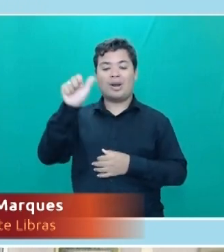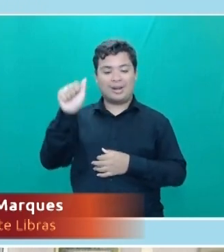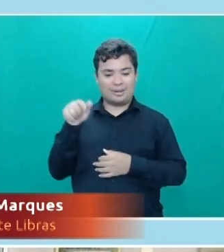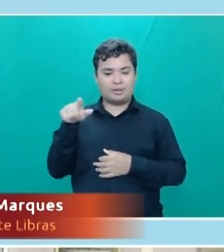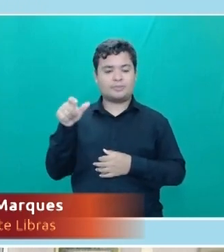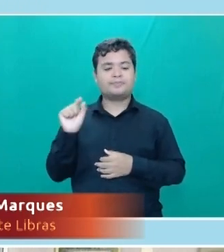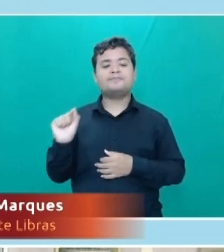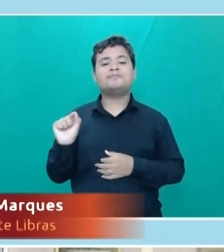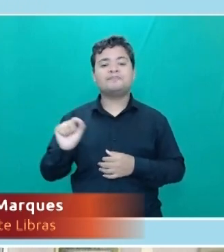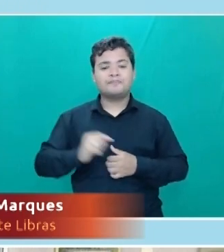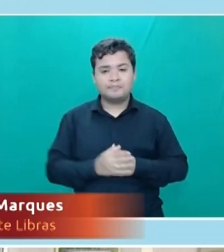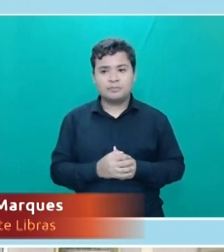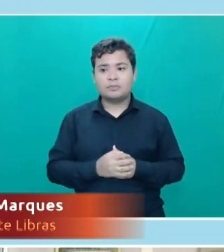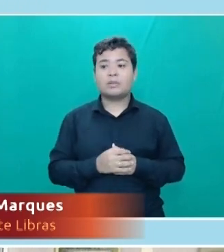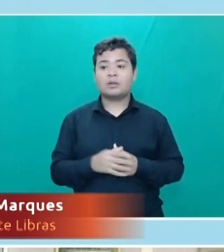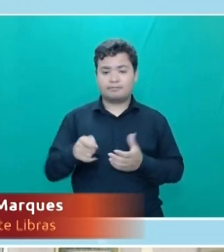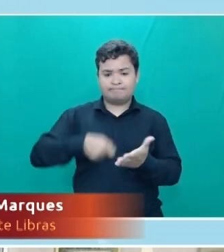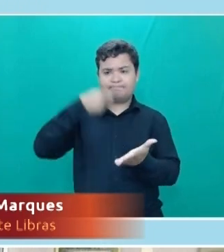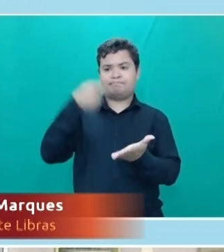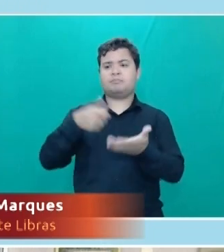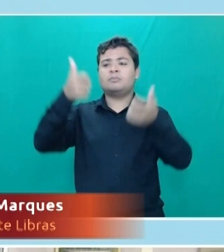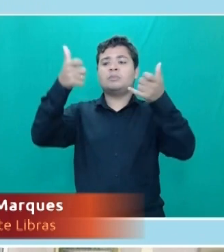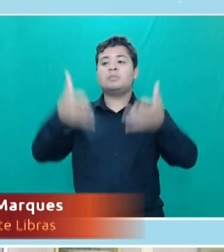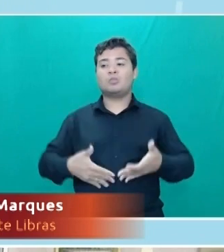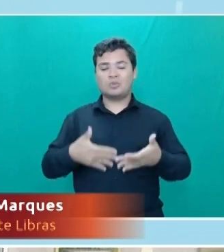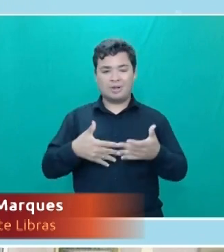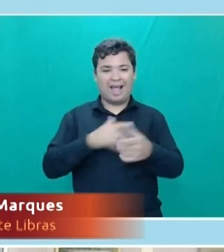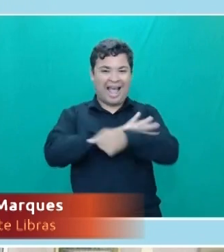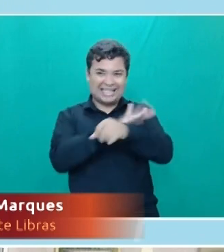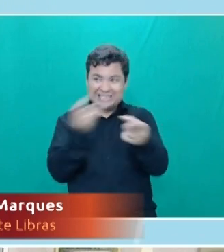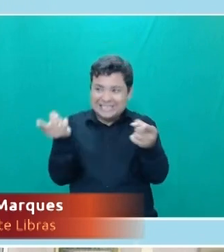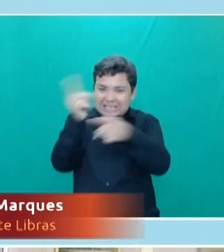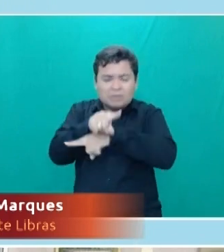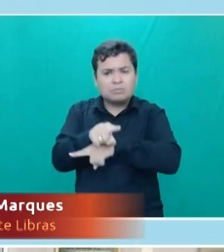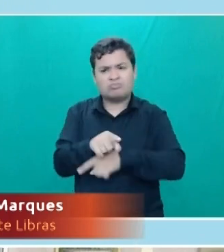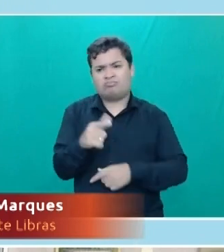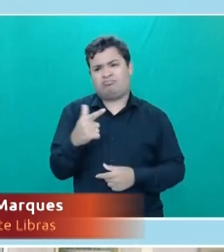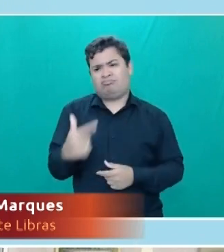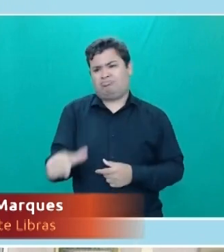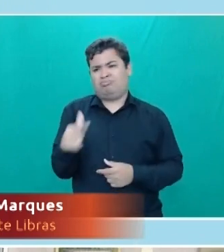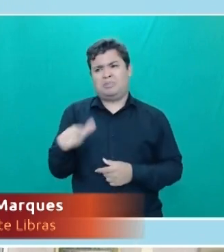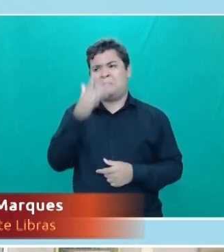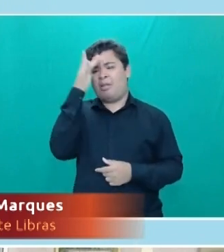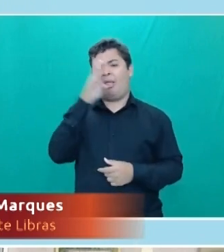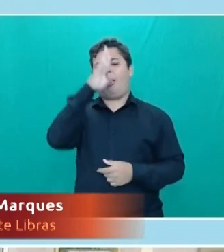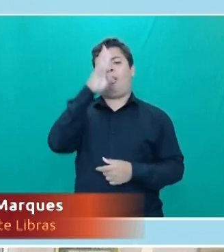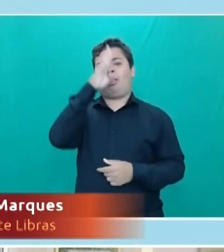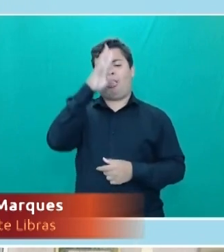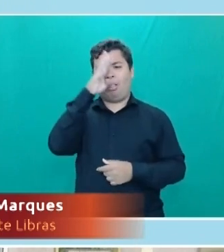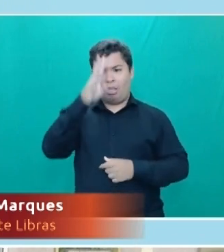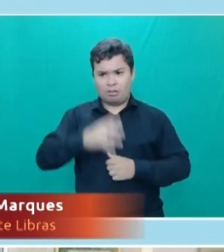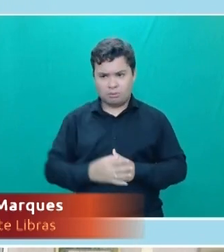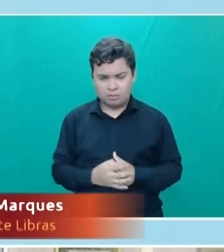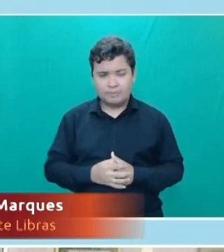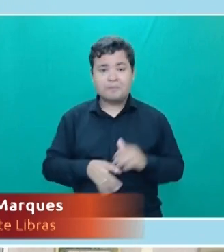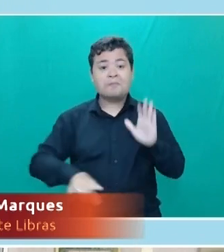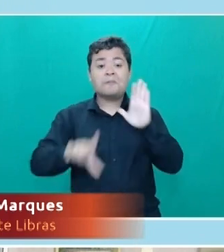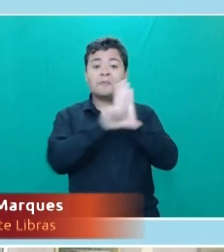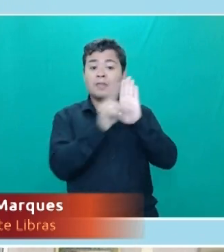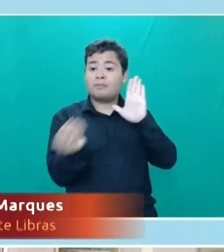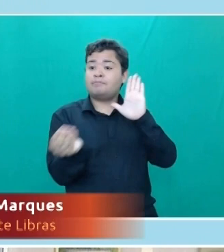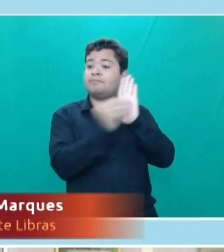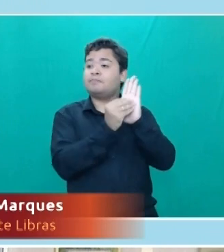Federal, explicou na sentença que racismo reverso não existe, ele é um evidente equívoco interpretativo. E o que a legislação agora